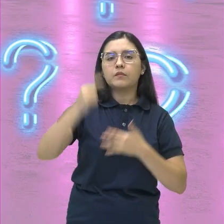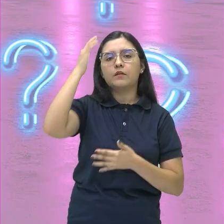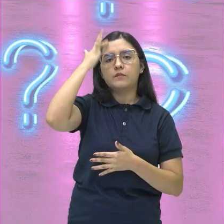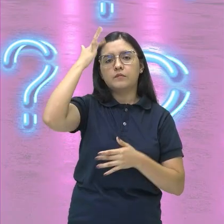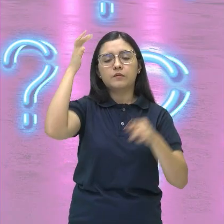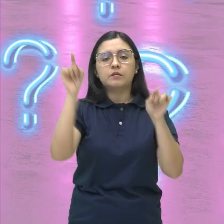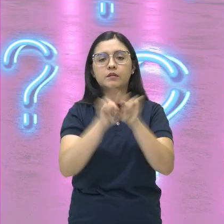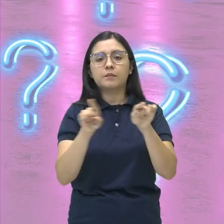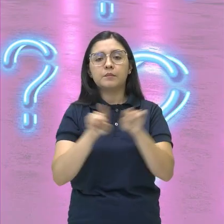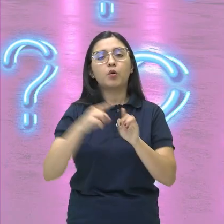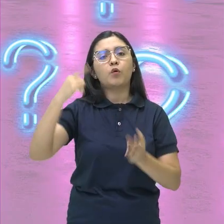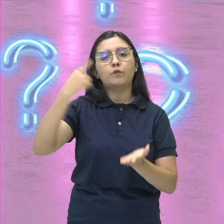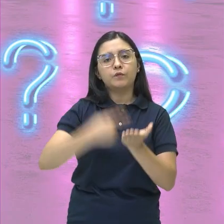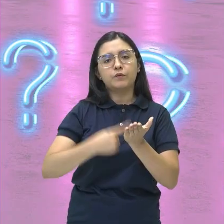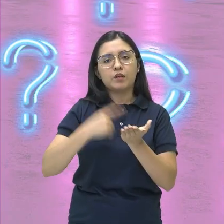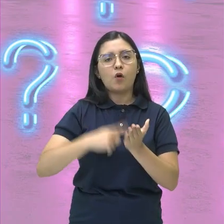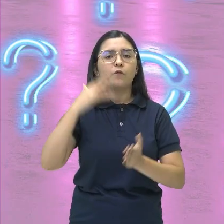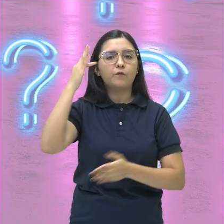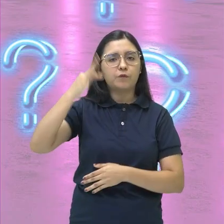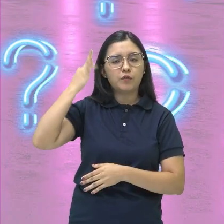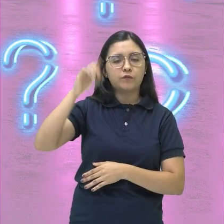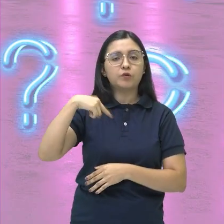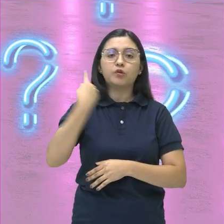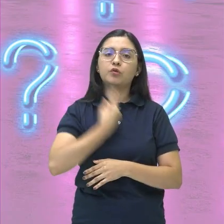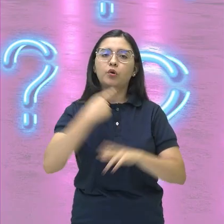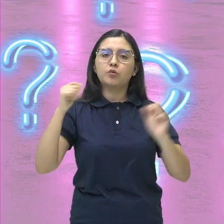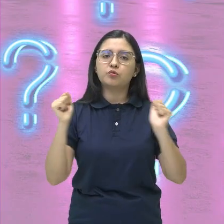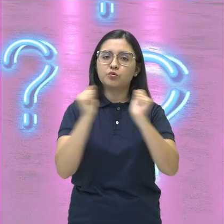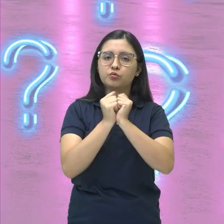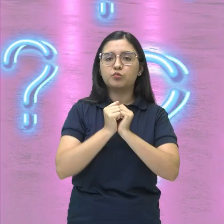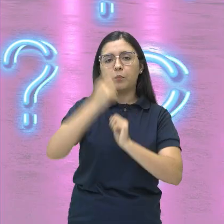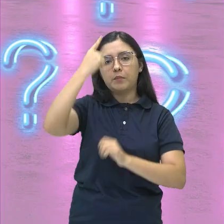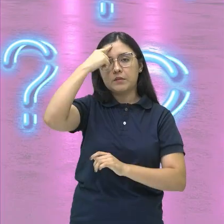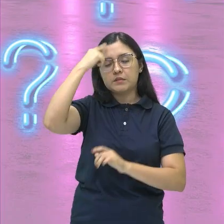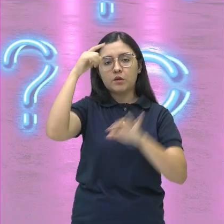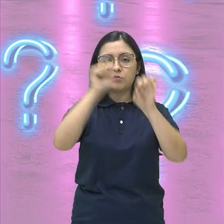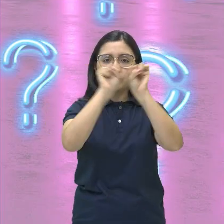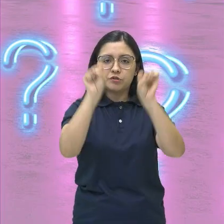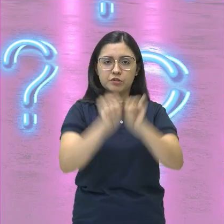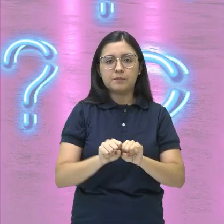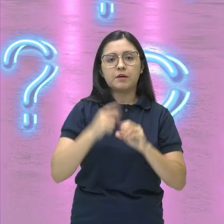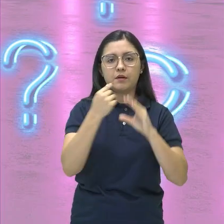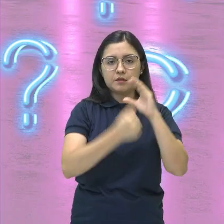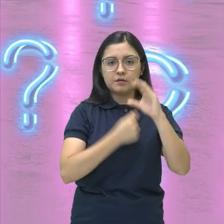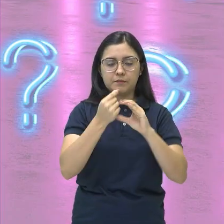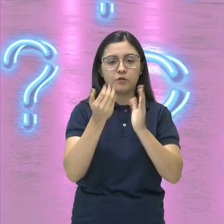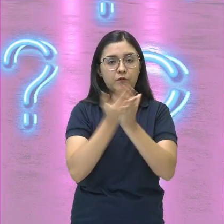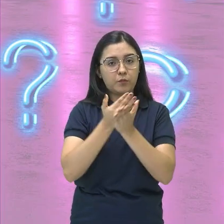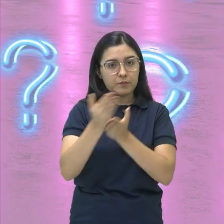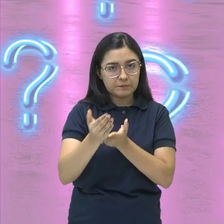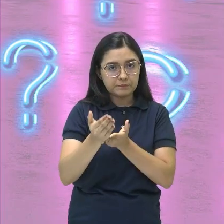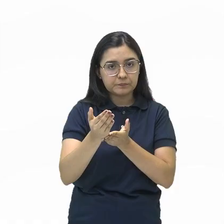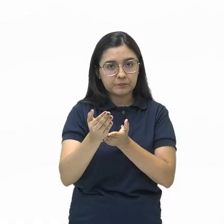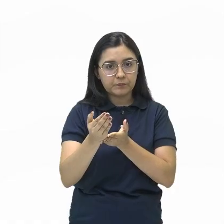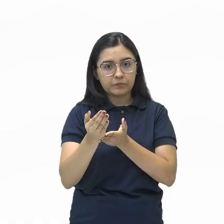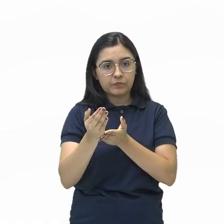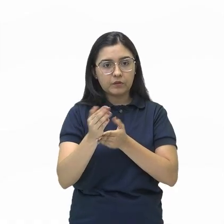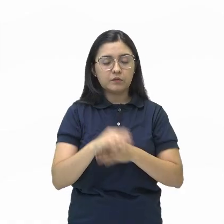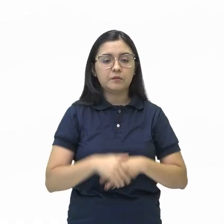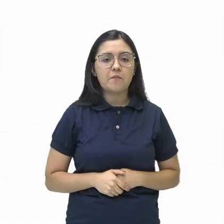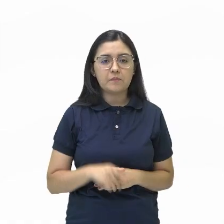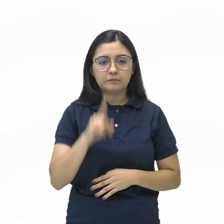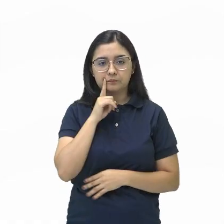também um filósofo para a gente pensar sobre o sistema capitalista. Então, vamos começar. Nós vamos